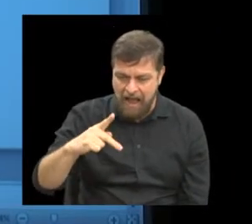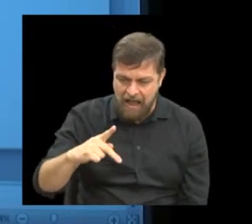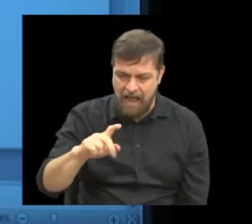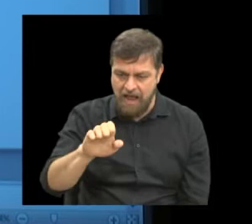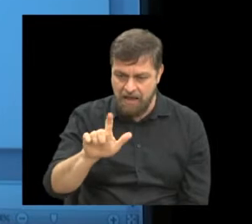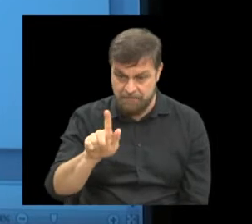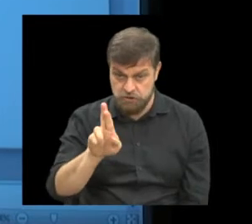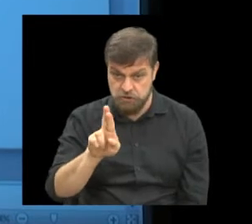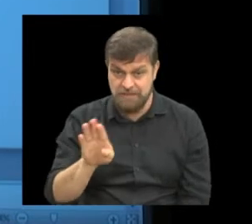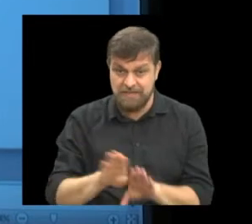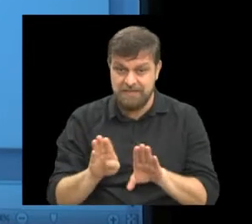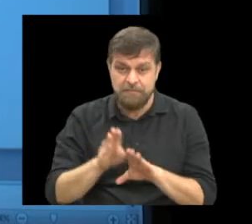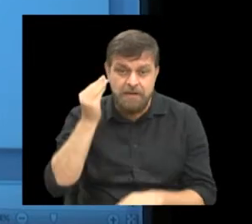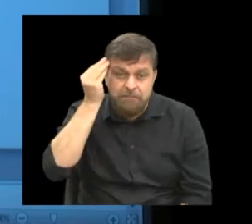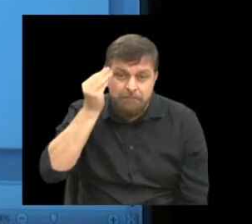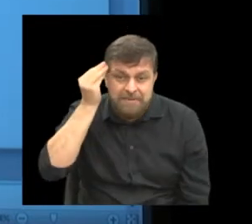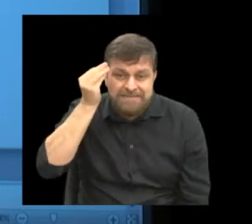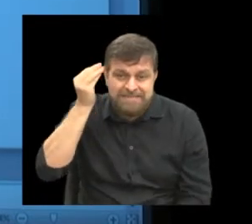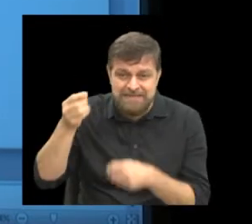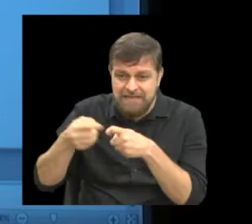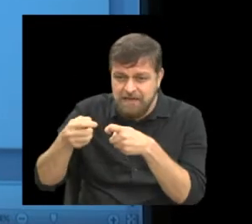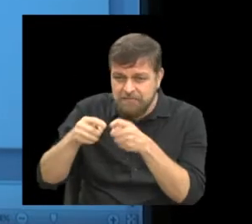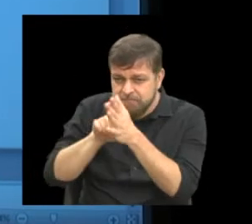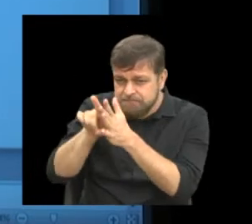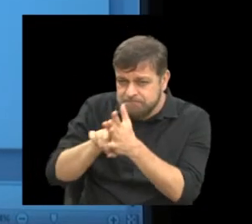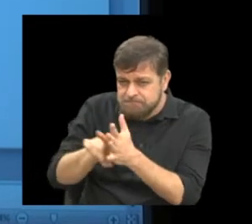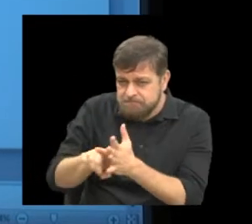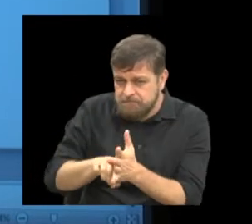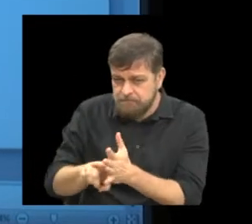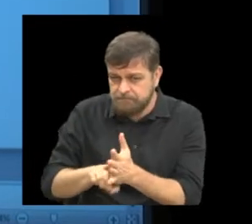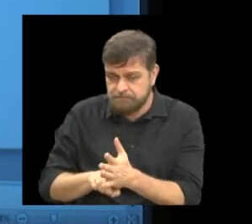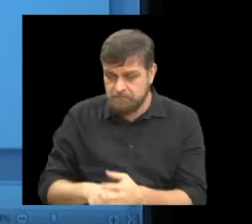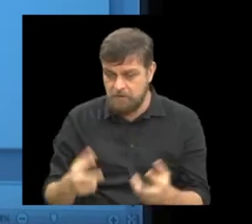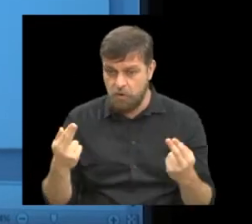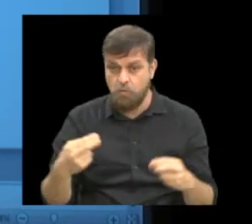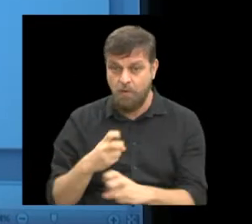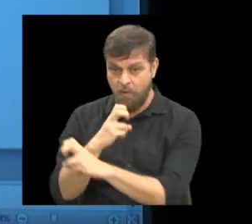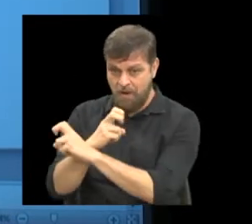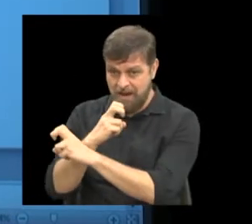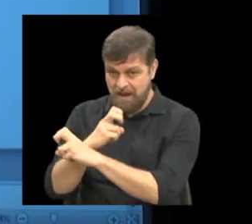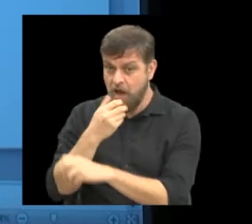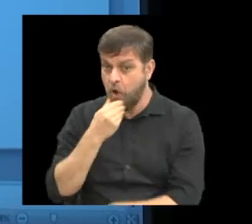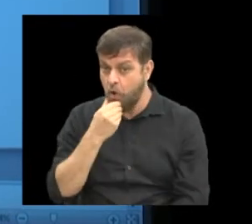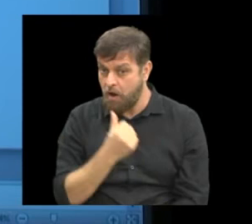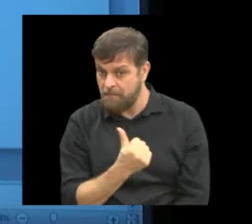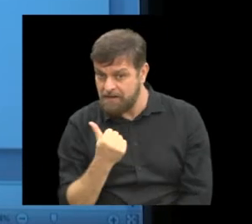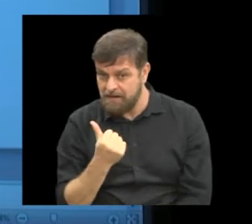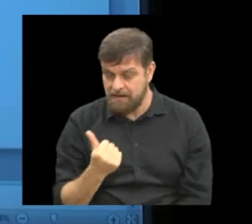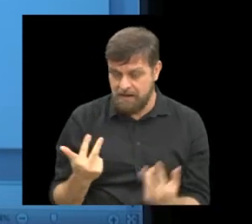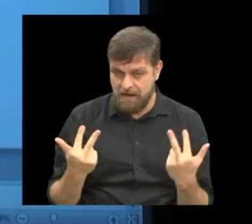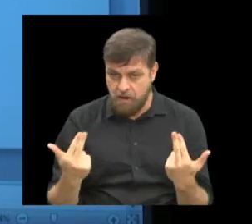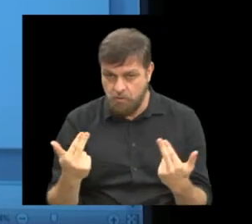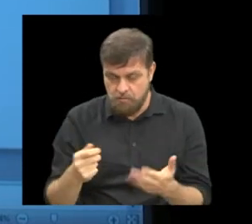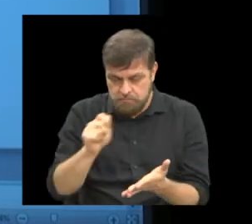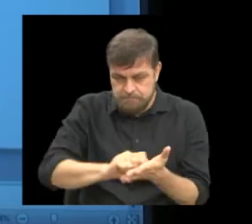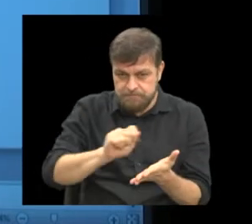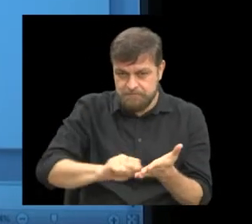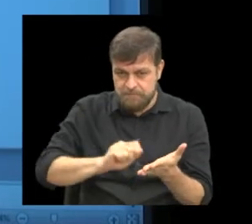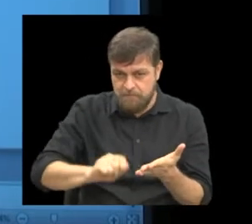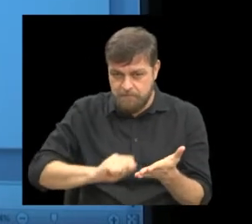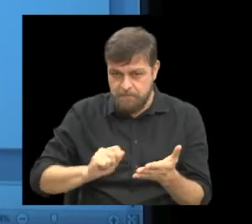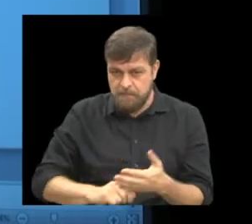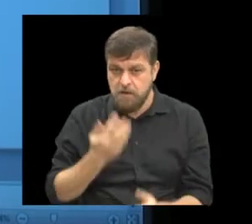era um psiquiatra e pesquisador austríaco, quase ao mesmo tempo que o Leo Kanner, escreveu o artigo A Psicopatia Autista